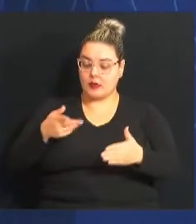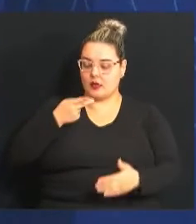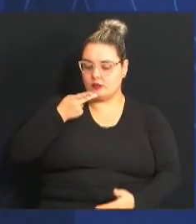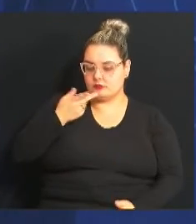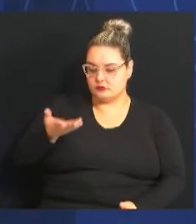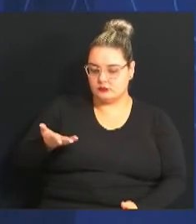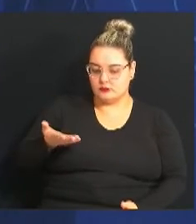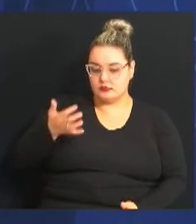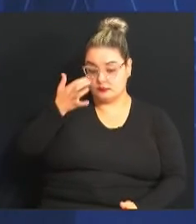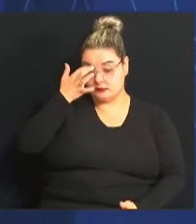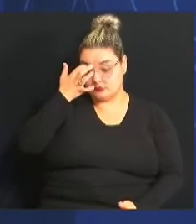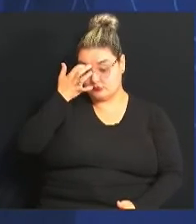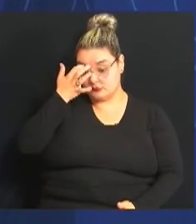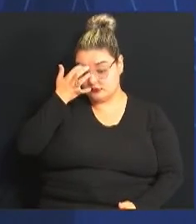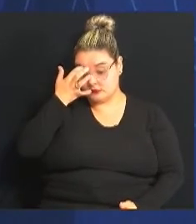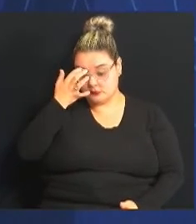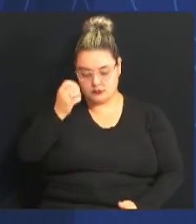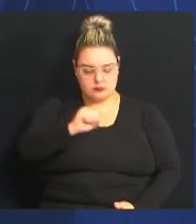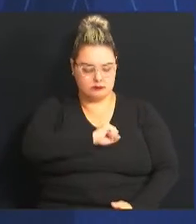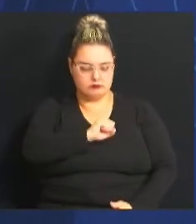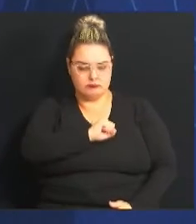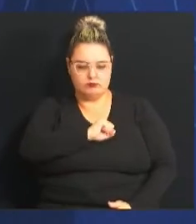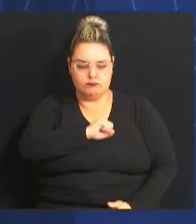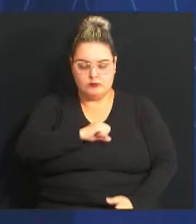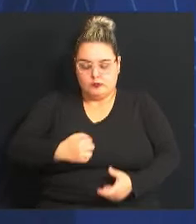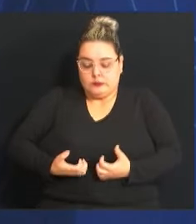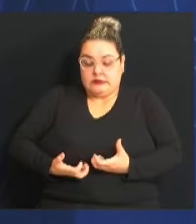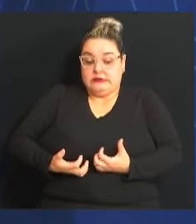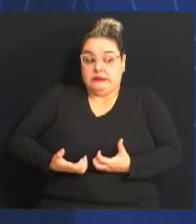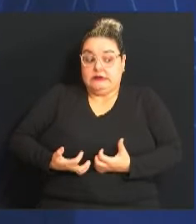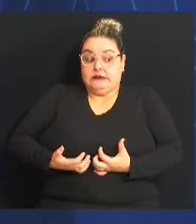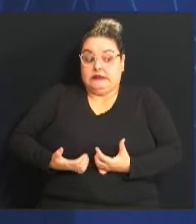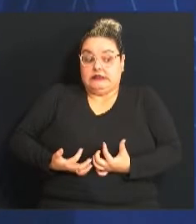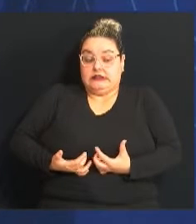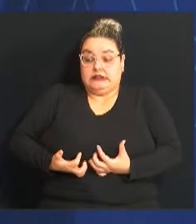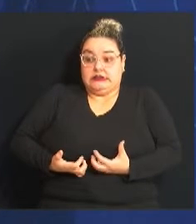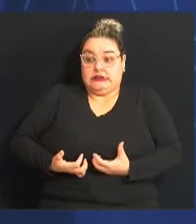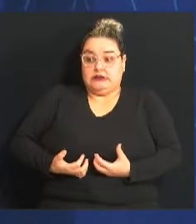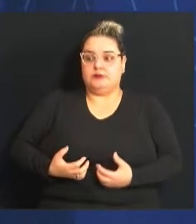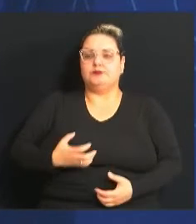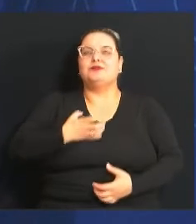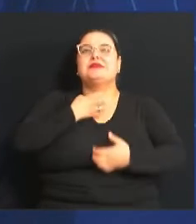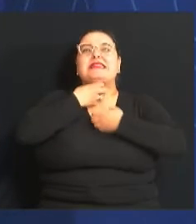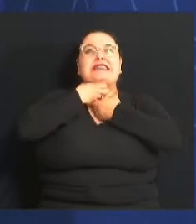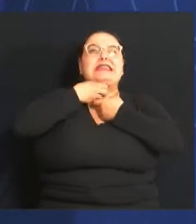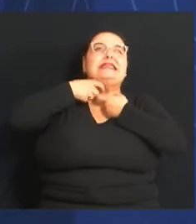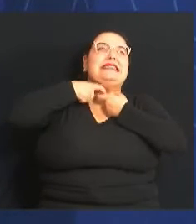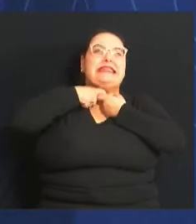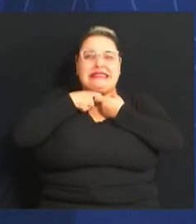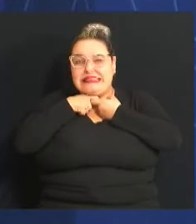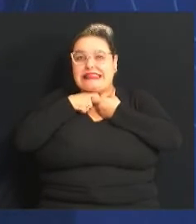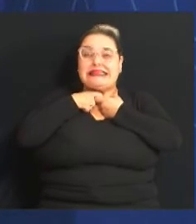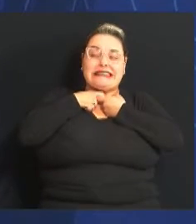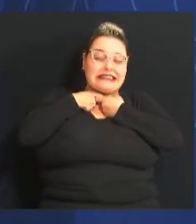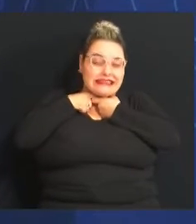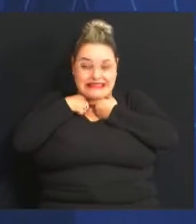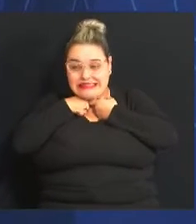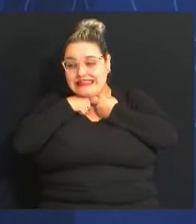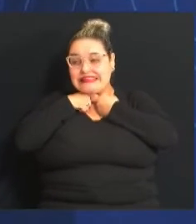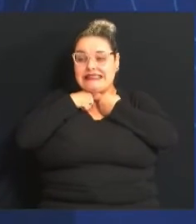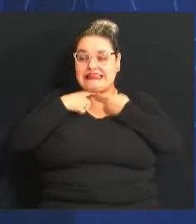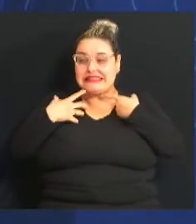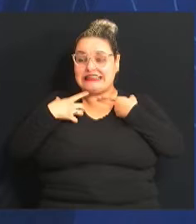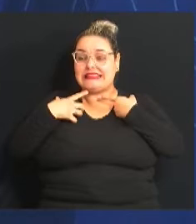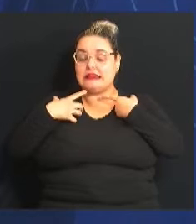sobre coração acelerado, sobre frio na barriga, tem o nó na garganta, que são sentimentos, sensações que